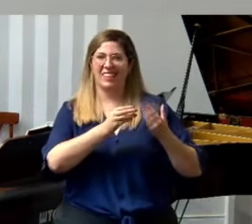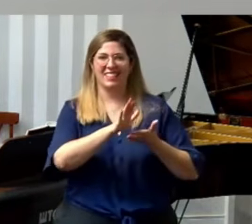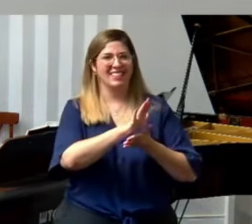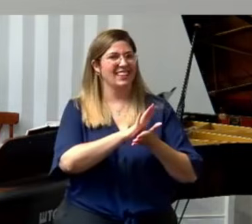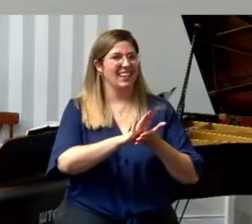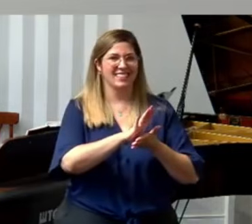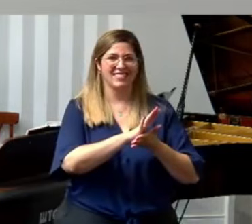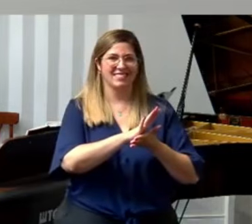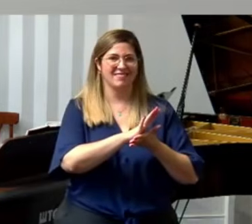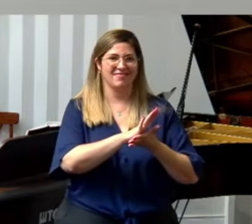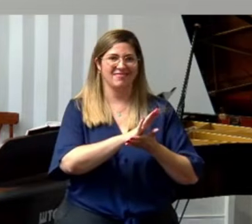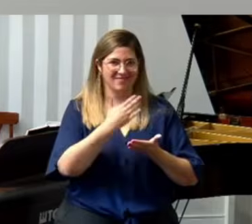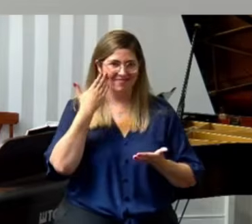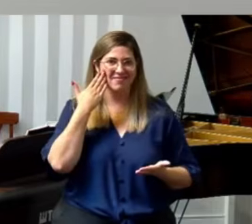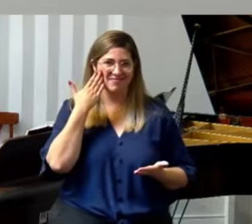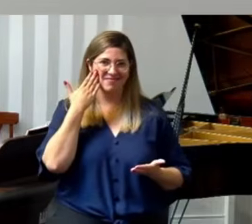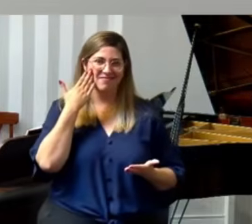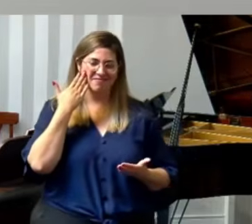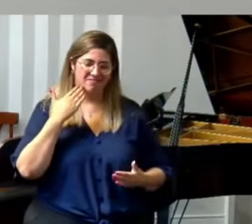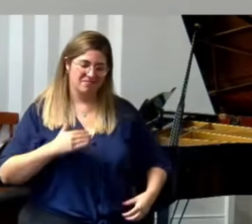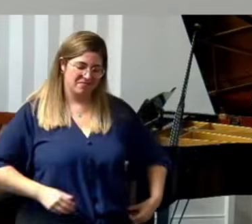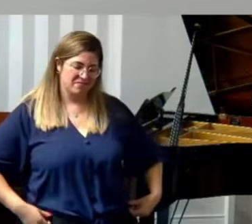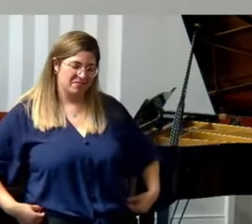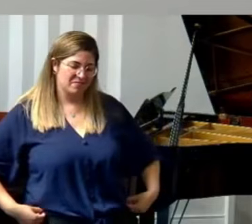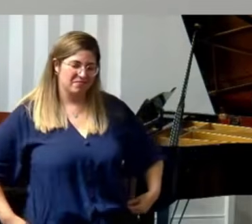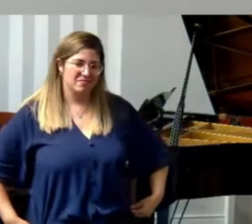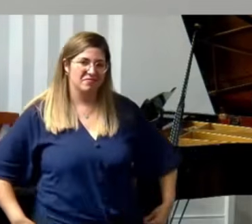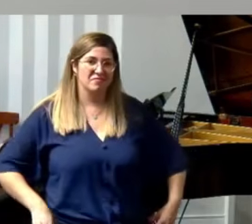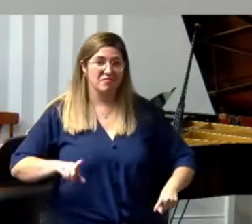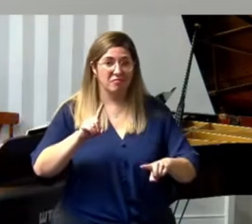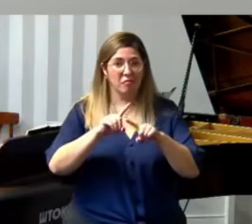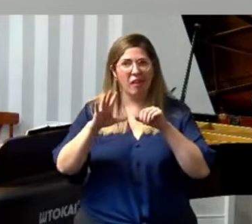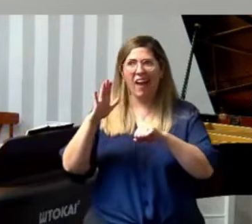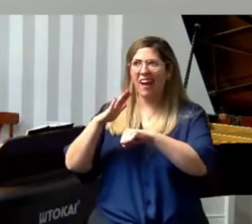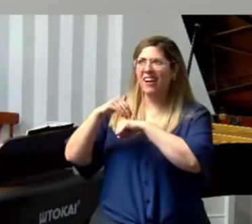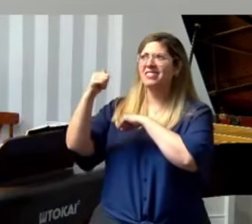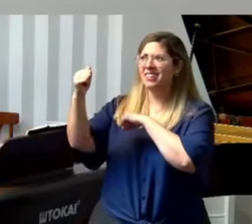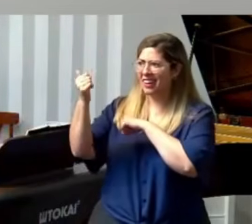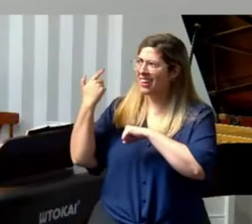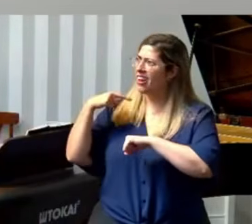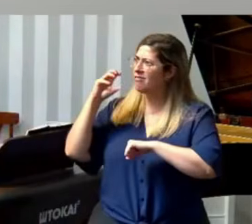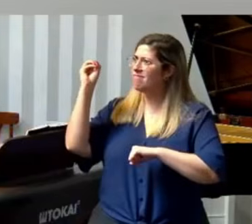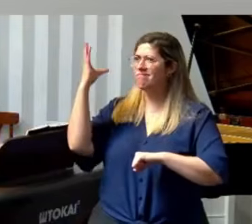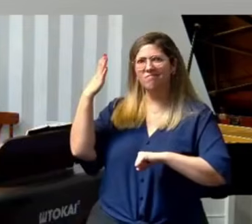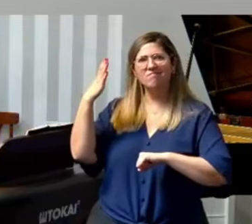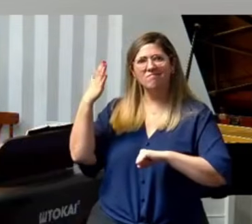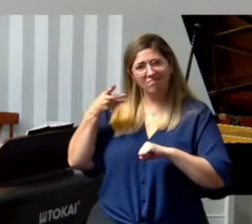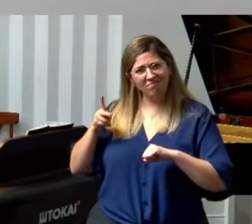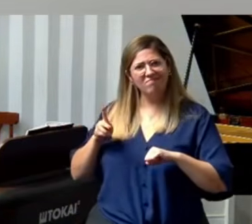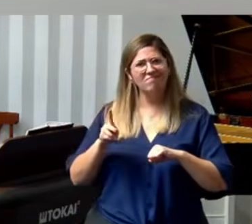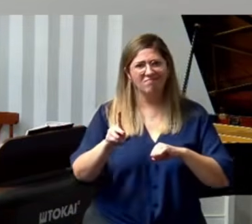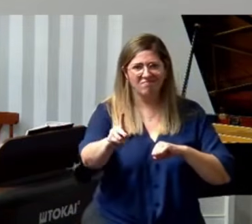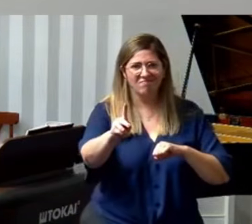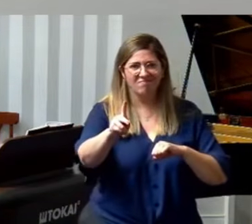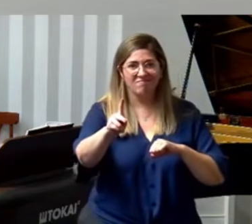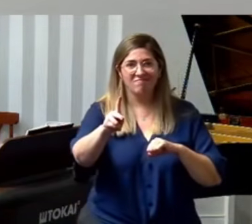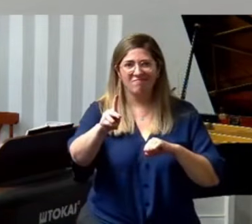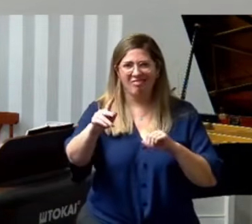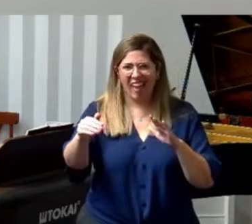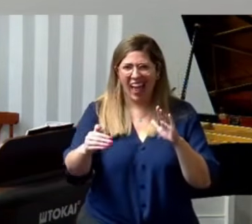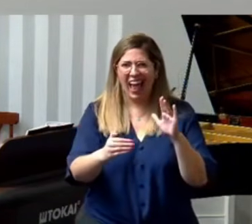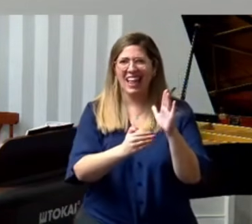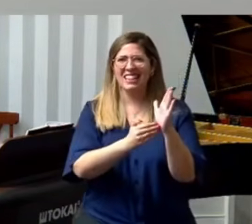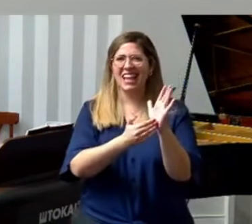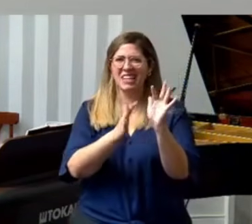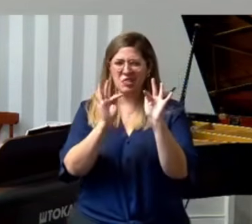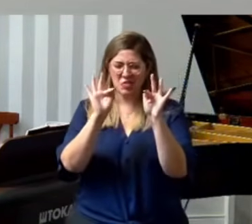sem erro algum. Mas Ele nos chama para sermos luz. E esse projeto vai continuar até